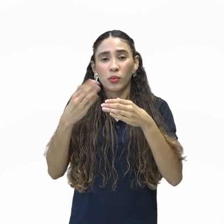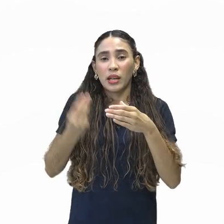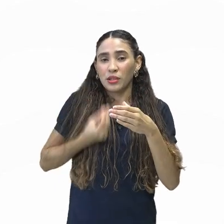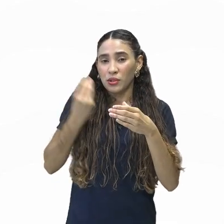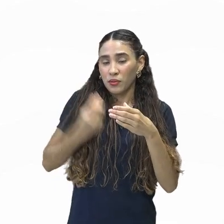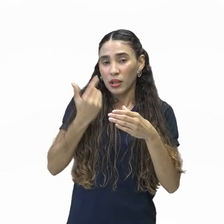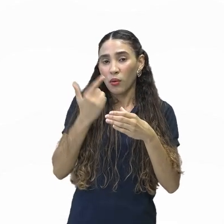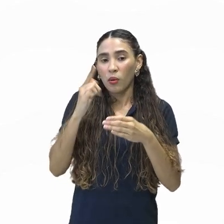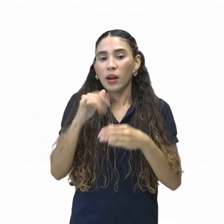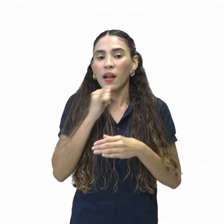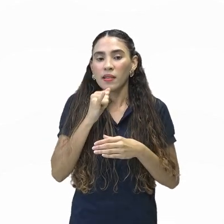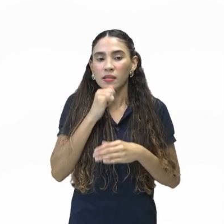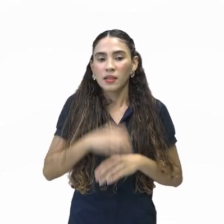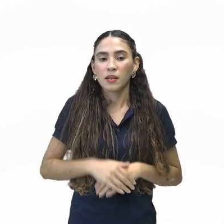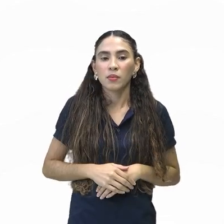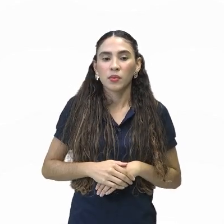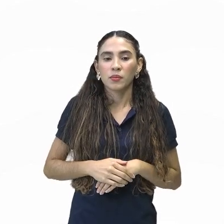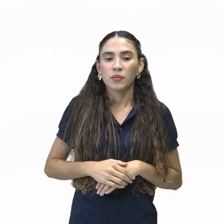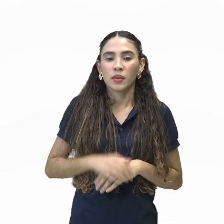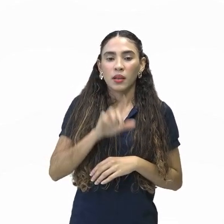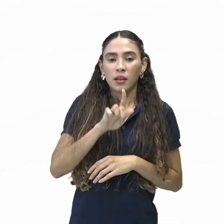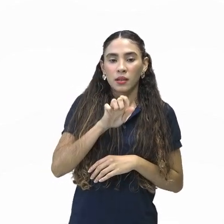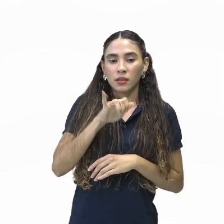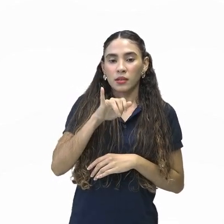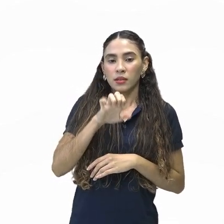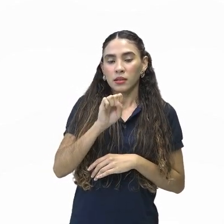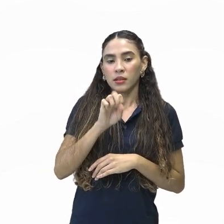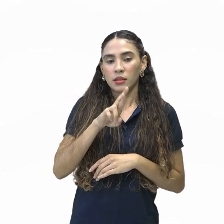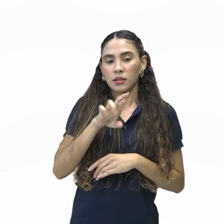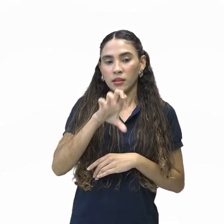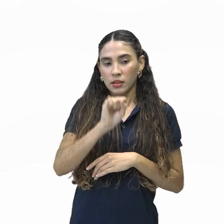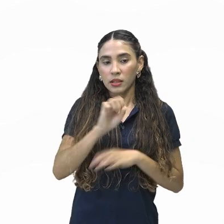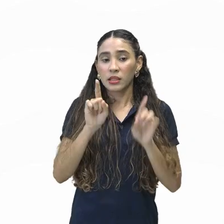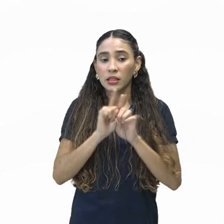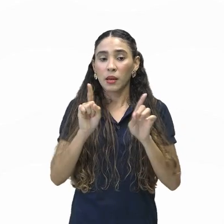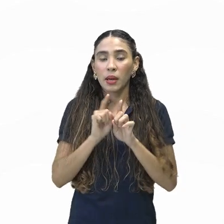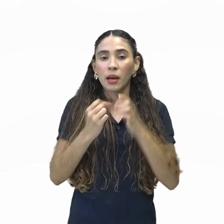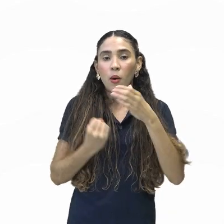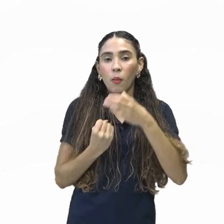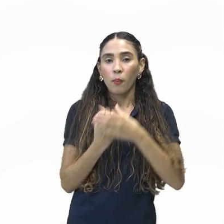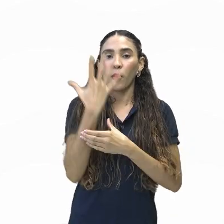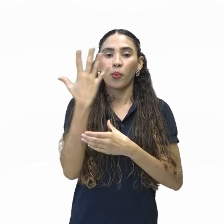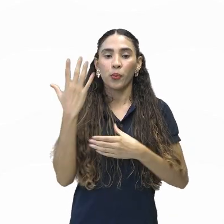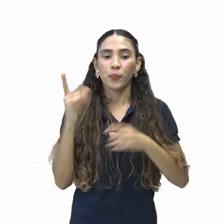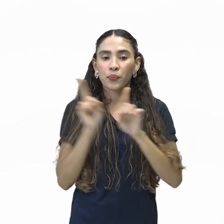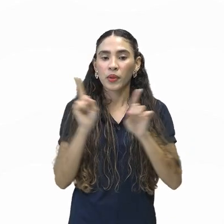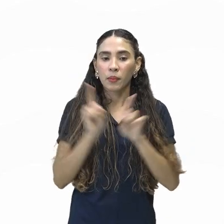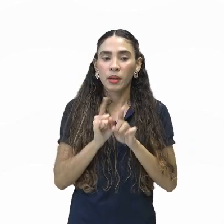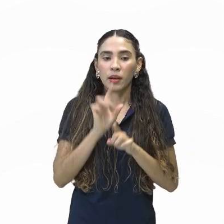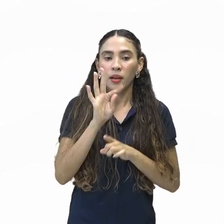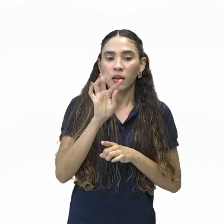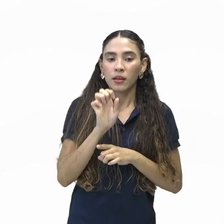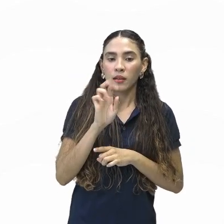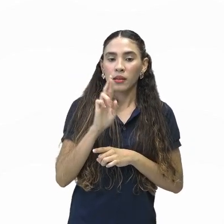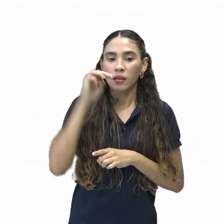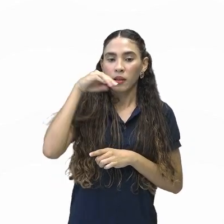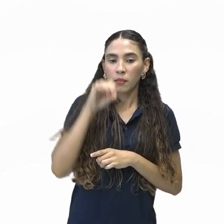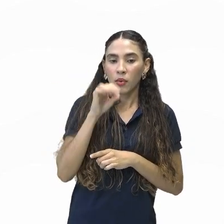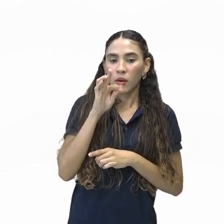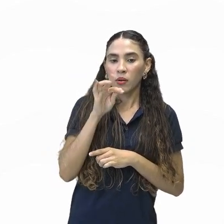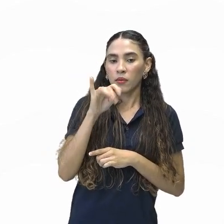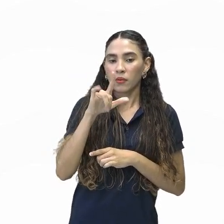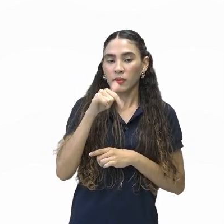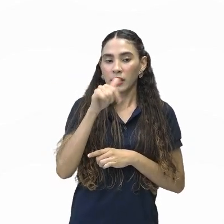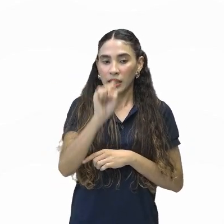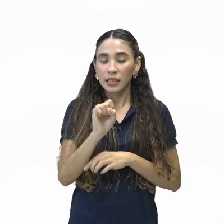vivos, como geysers e vulcões, por exemplo, né? Elas são termófilas extremas. Isso quer dizer que